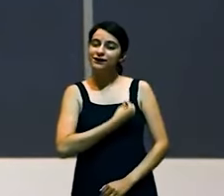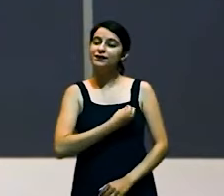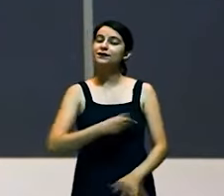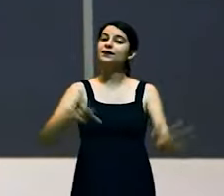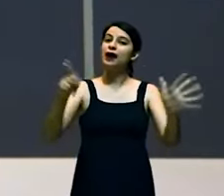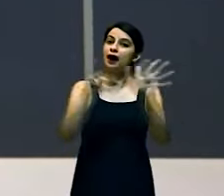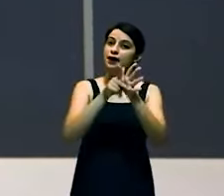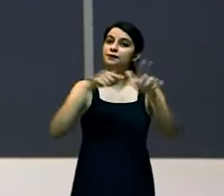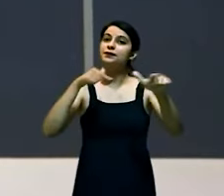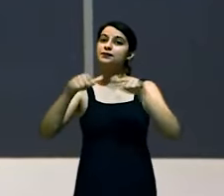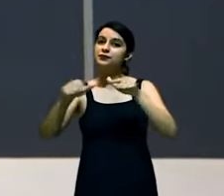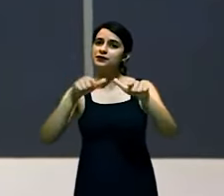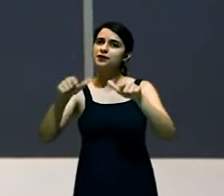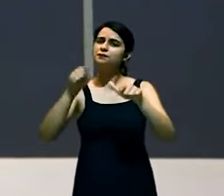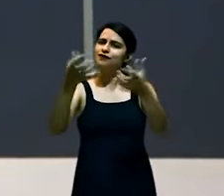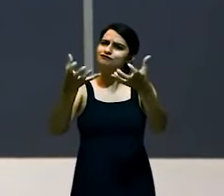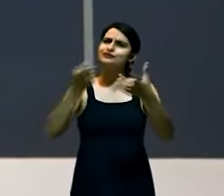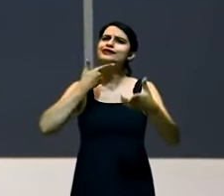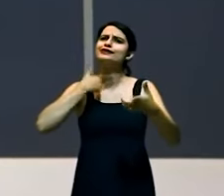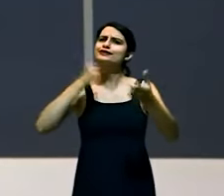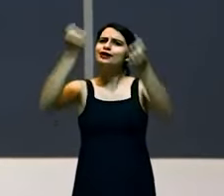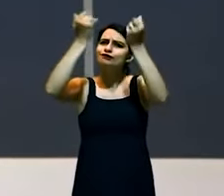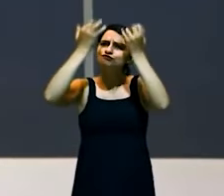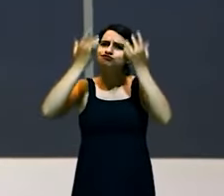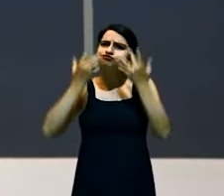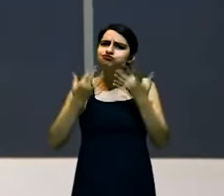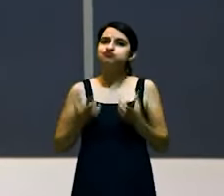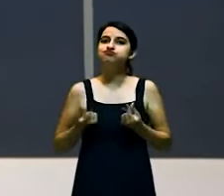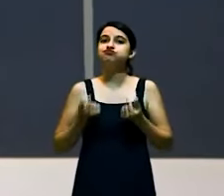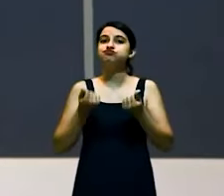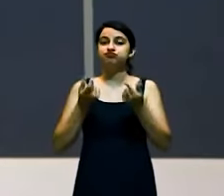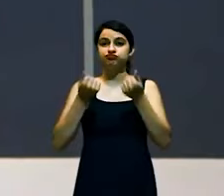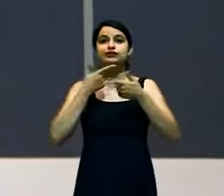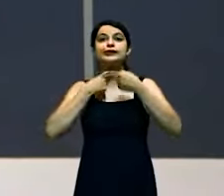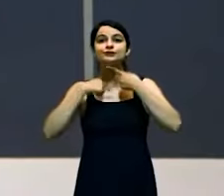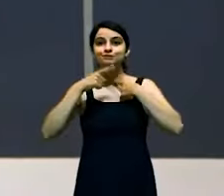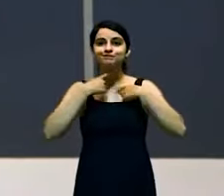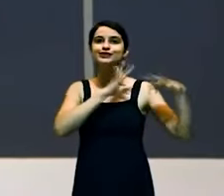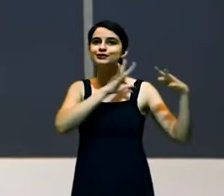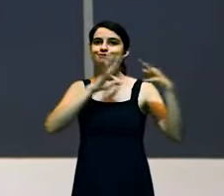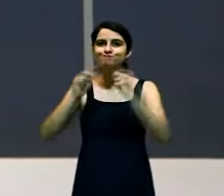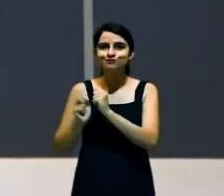Você quer bênção financeira. Eu sei que você almeja tudo isso,